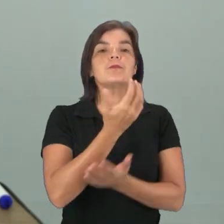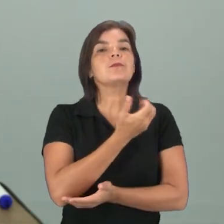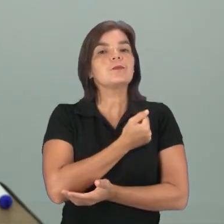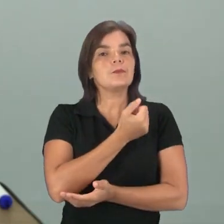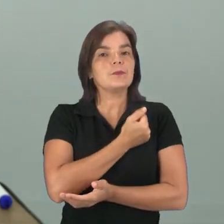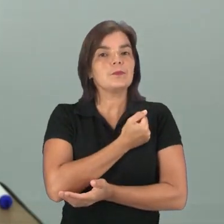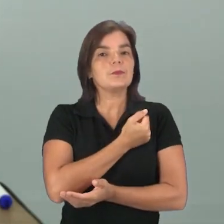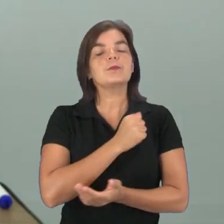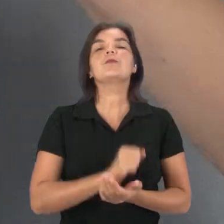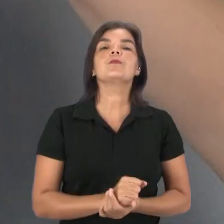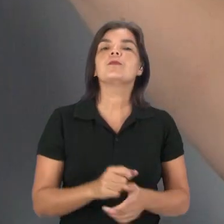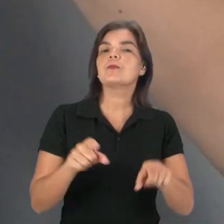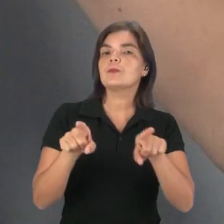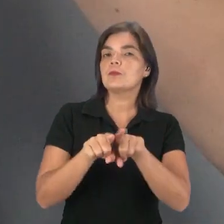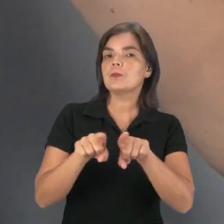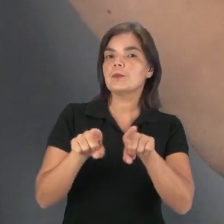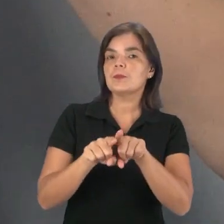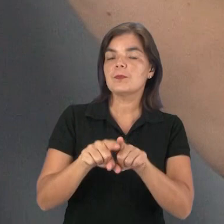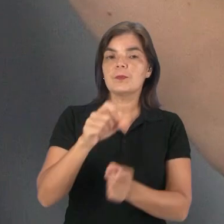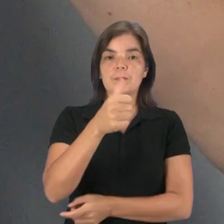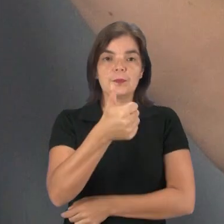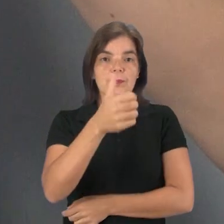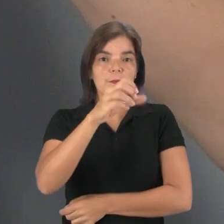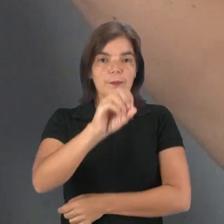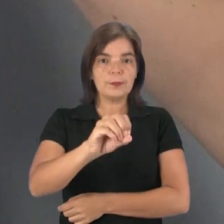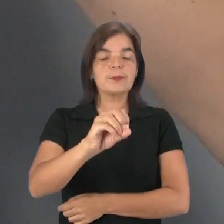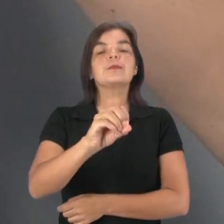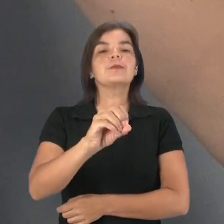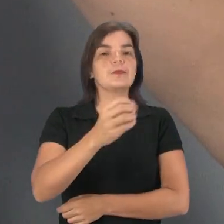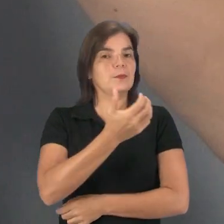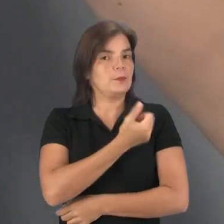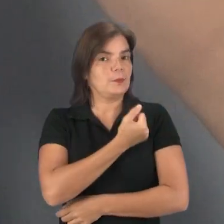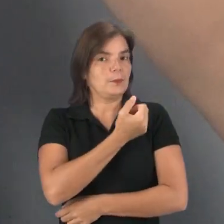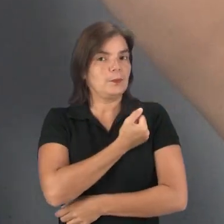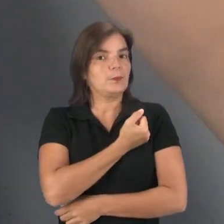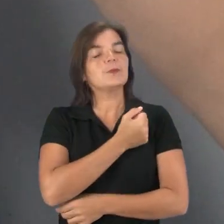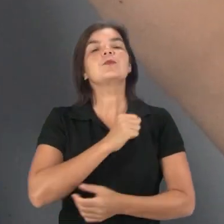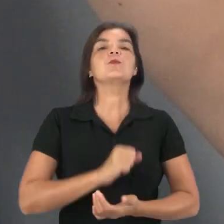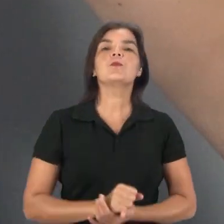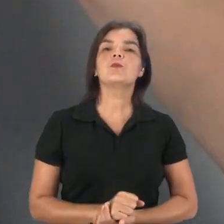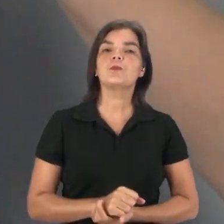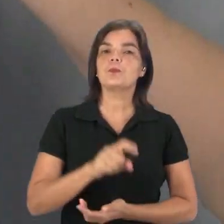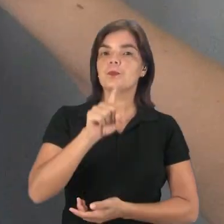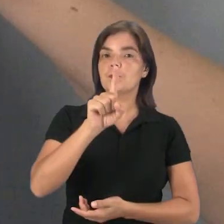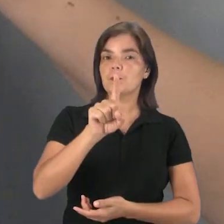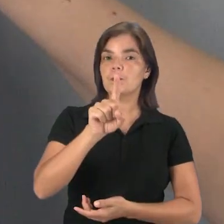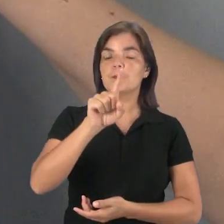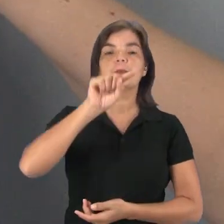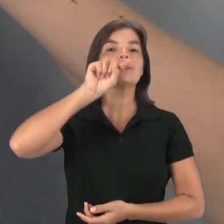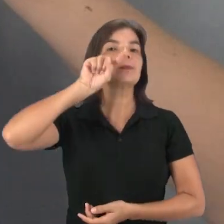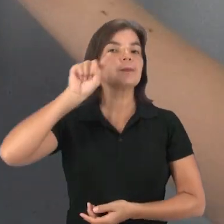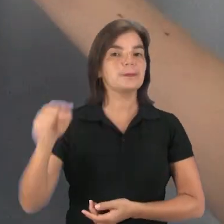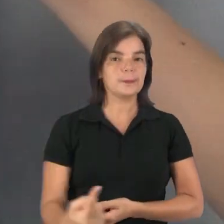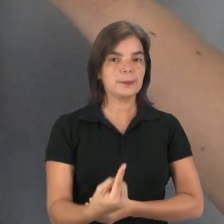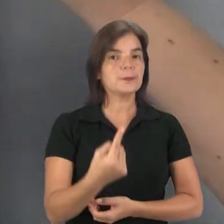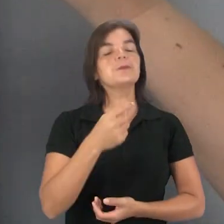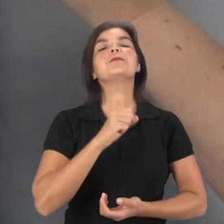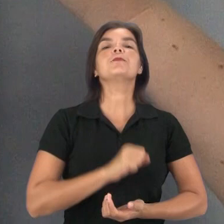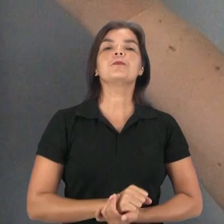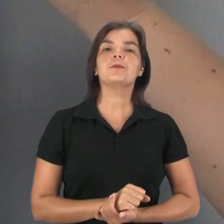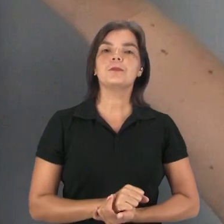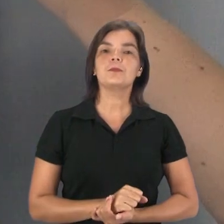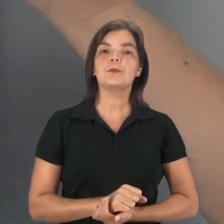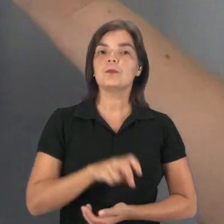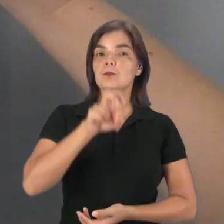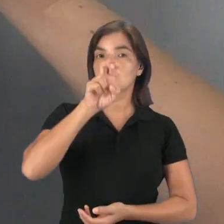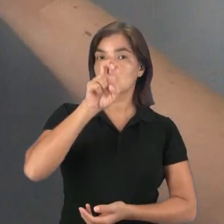algarismo. Aqui nós vamos ter com 10 algarismos, né? Nós vamos ter o 1000. Nós vamos ter